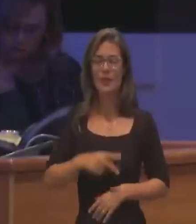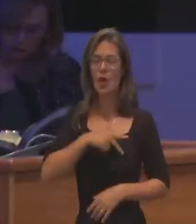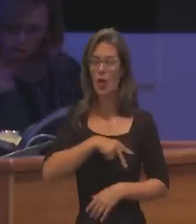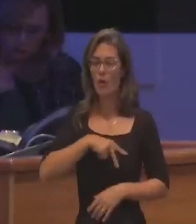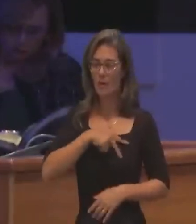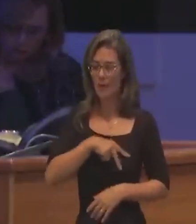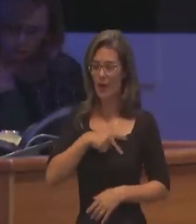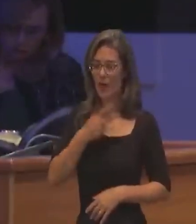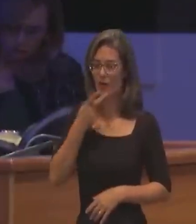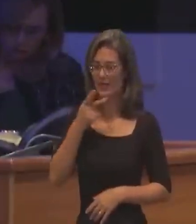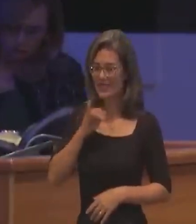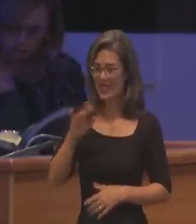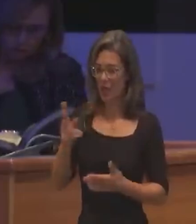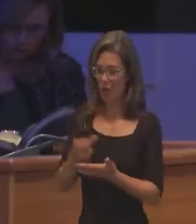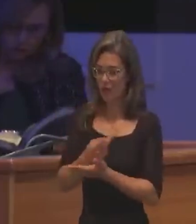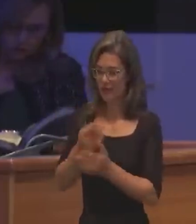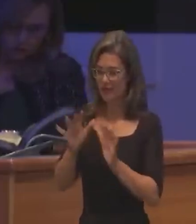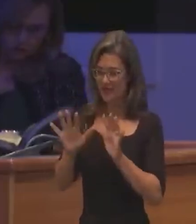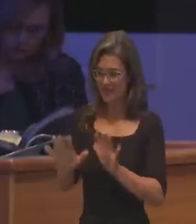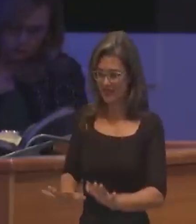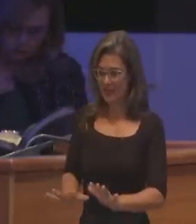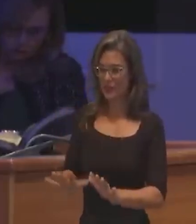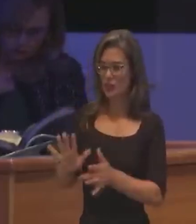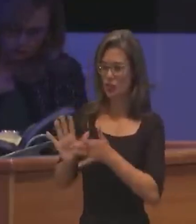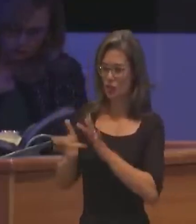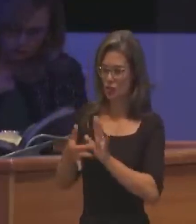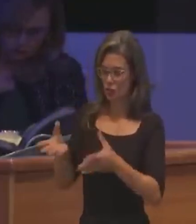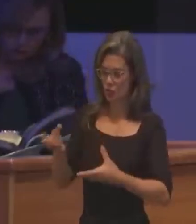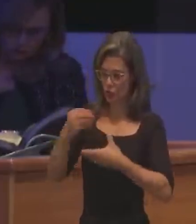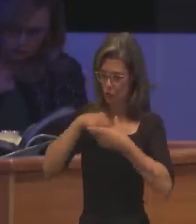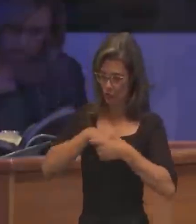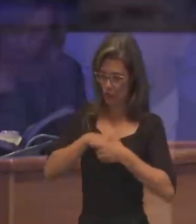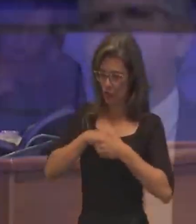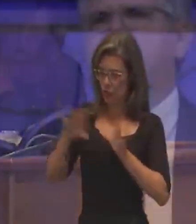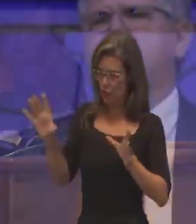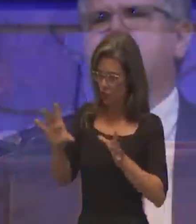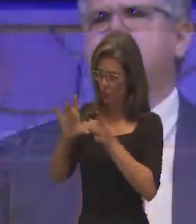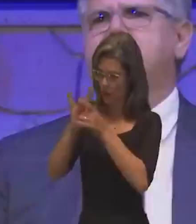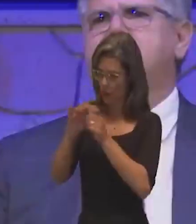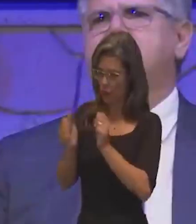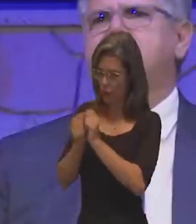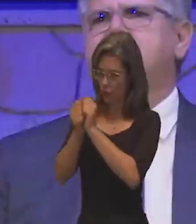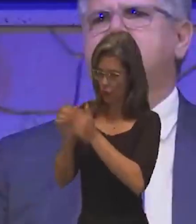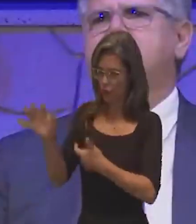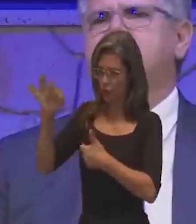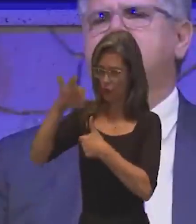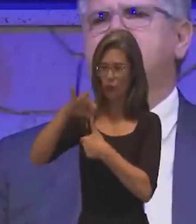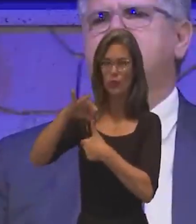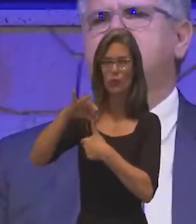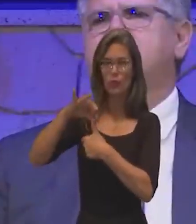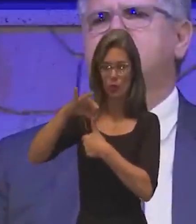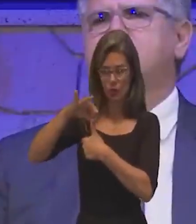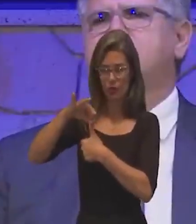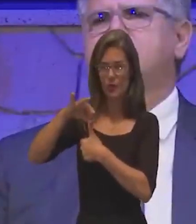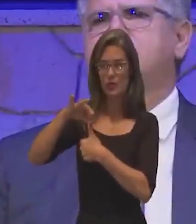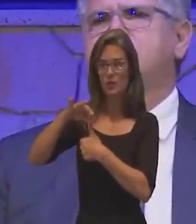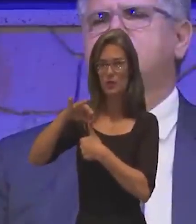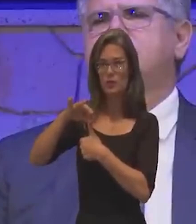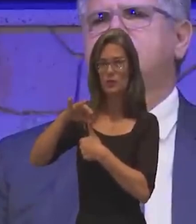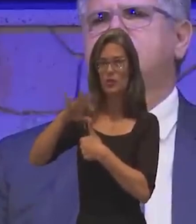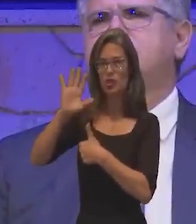assim, se alguém está em Cristo, ou seja, se alguém está unido com Cristo, experimentará da